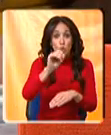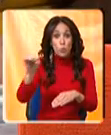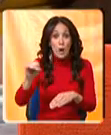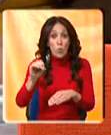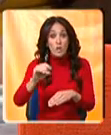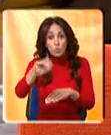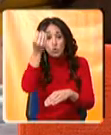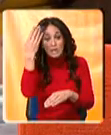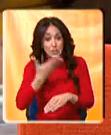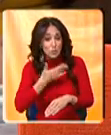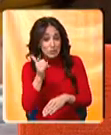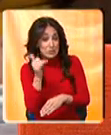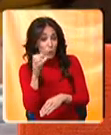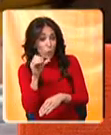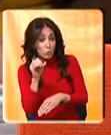Hoje, sim.